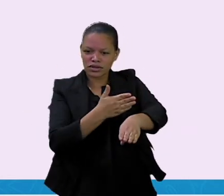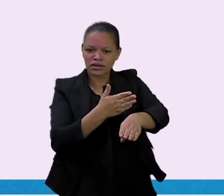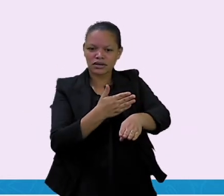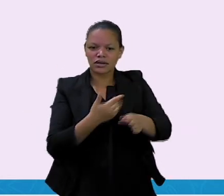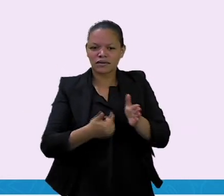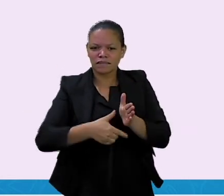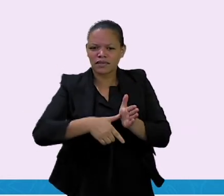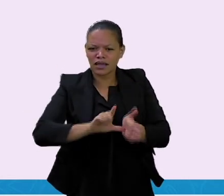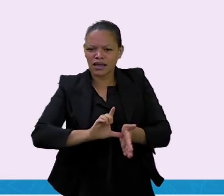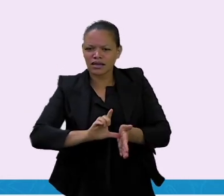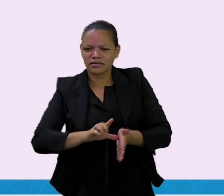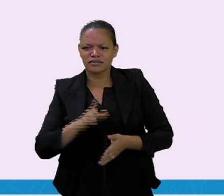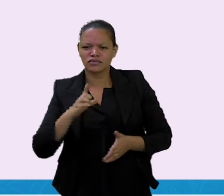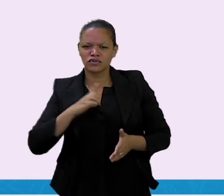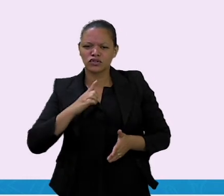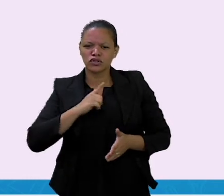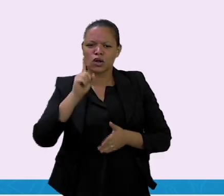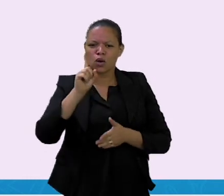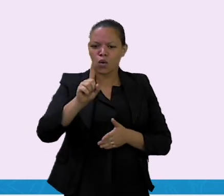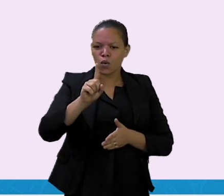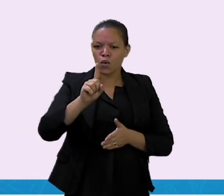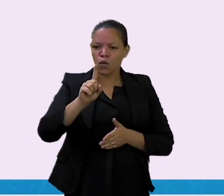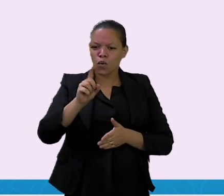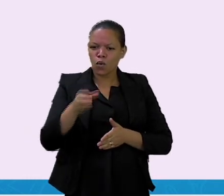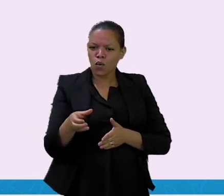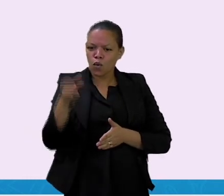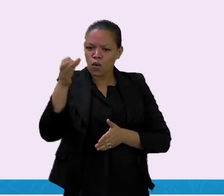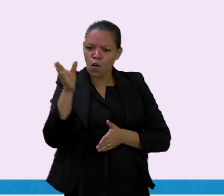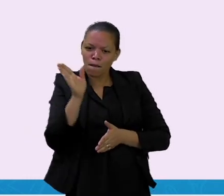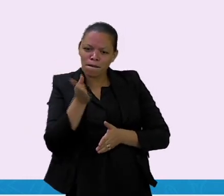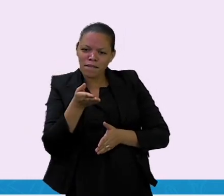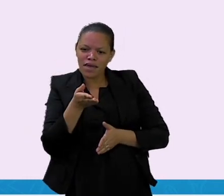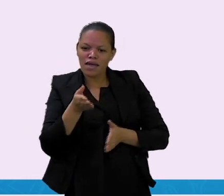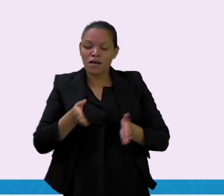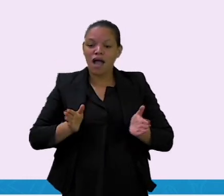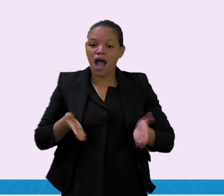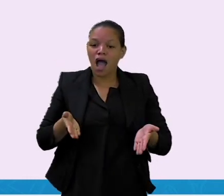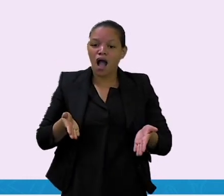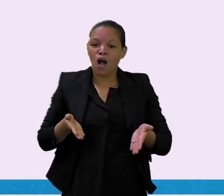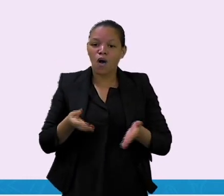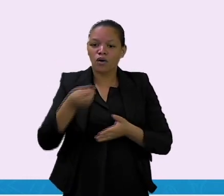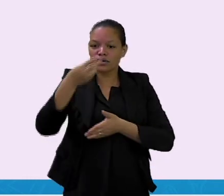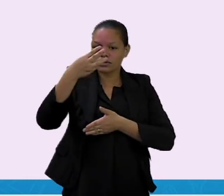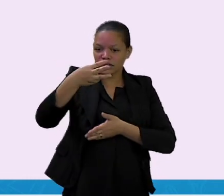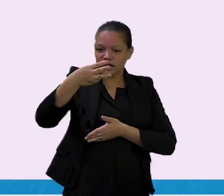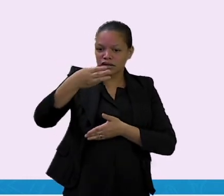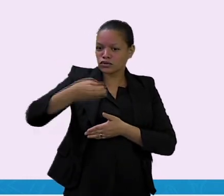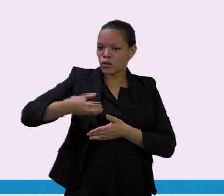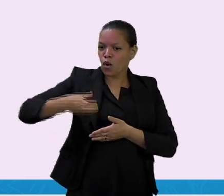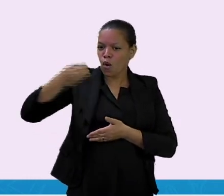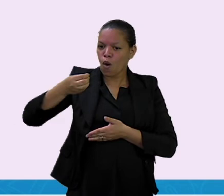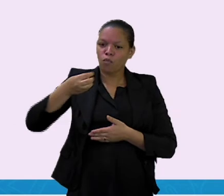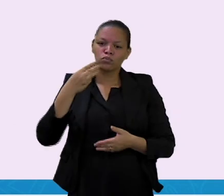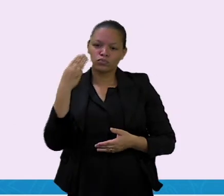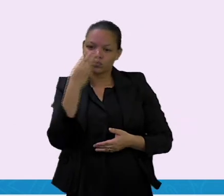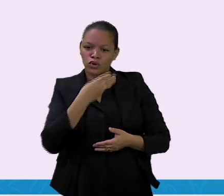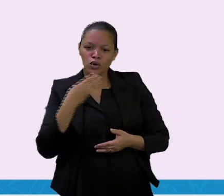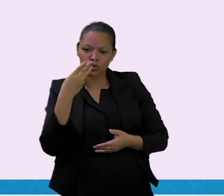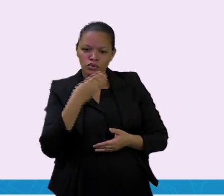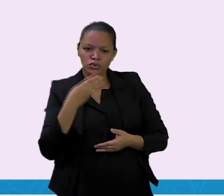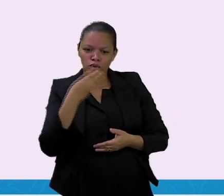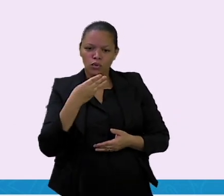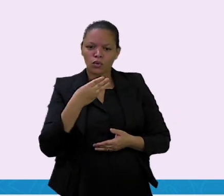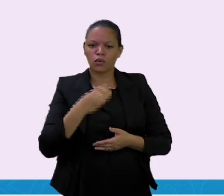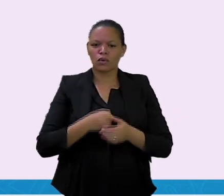de açúcar, passou para 3 copos, ou 375 gramas, fazendo